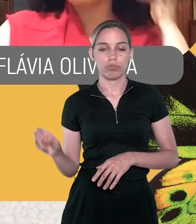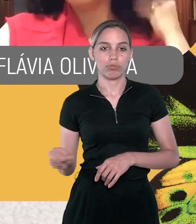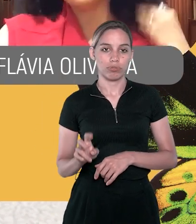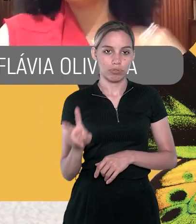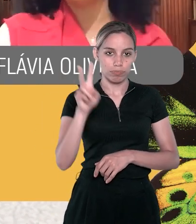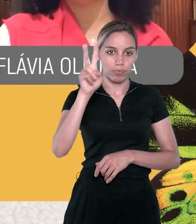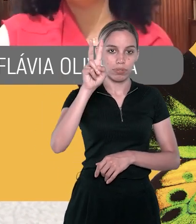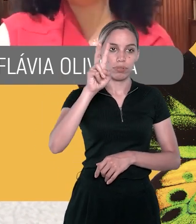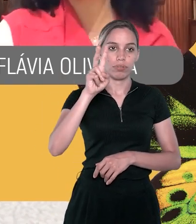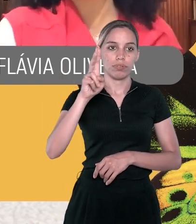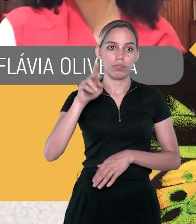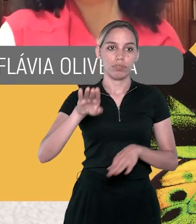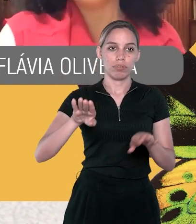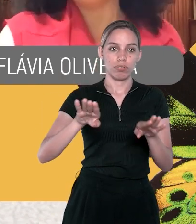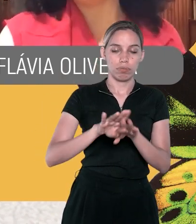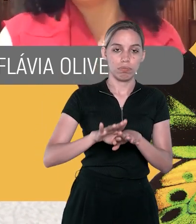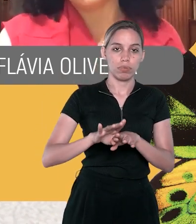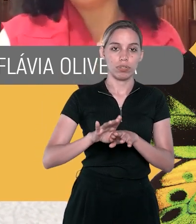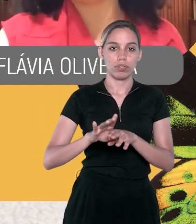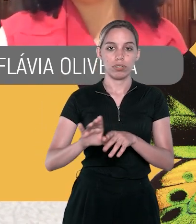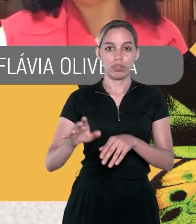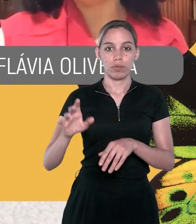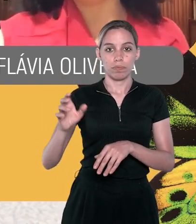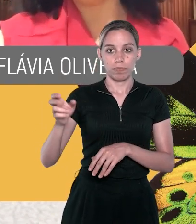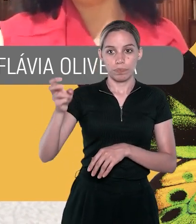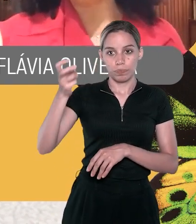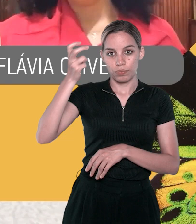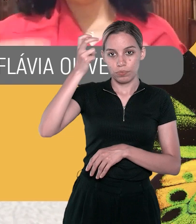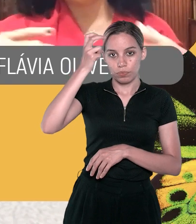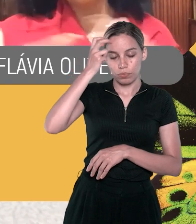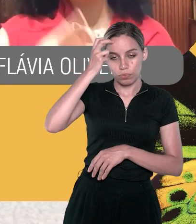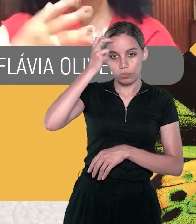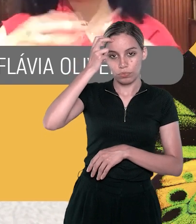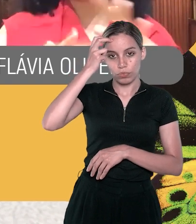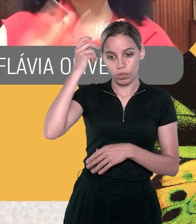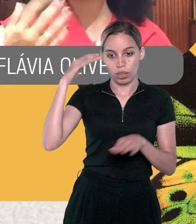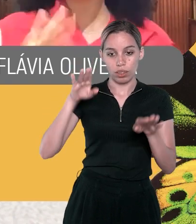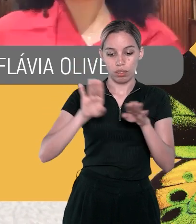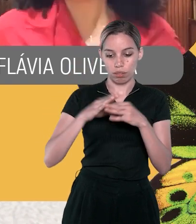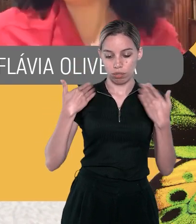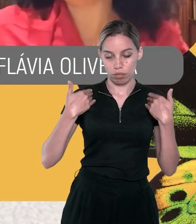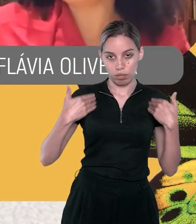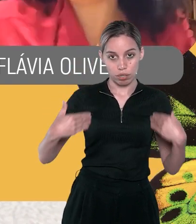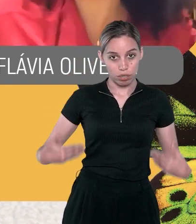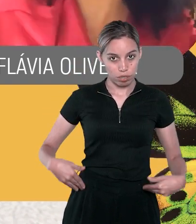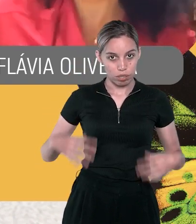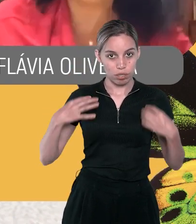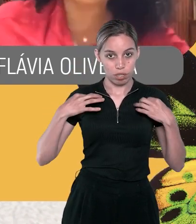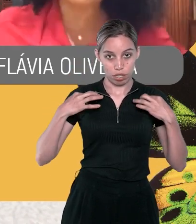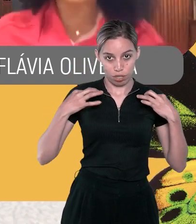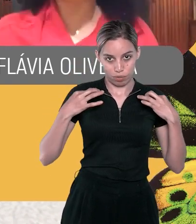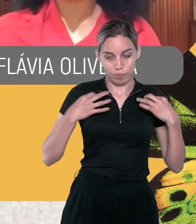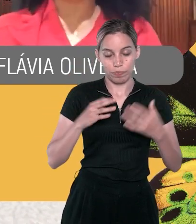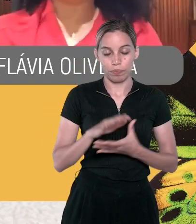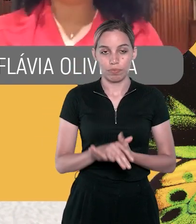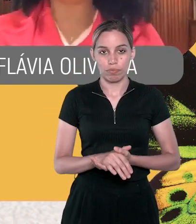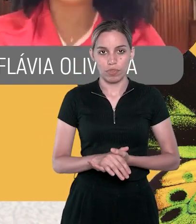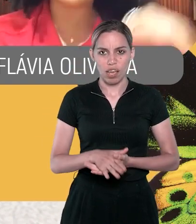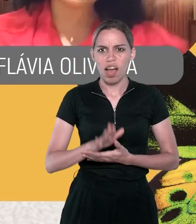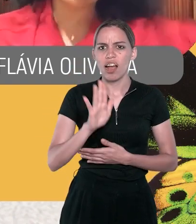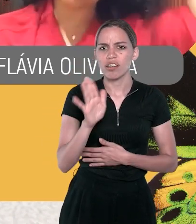da cultura, da música, mas também da estética, né? Essas relações elas existiam